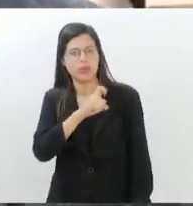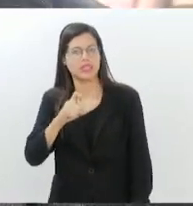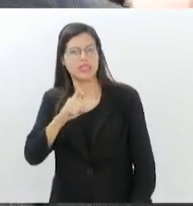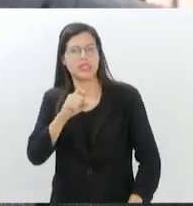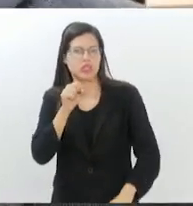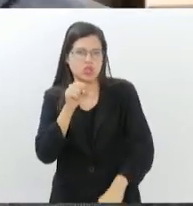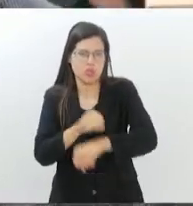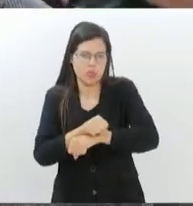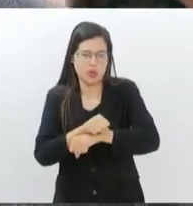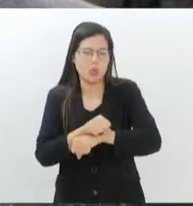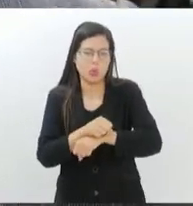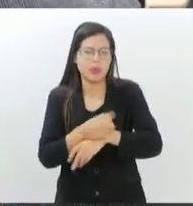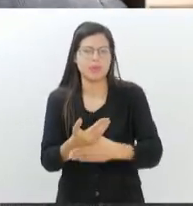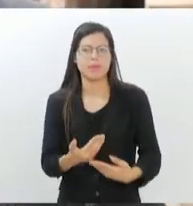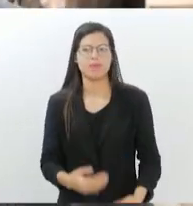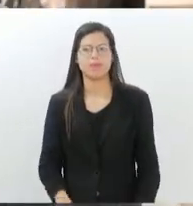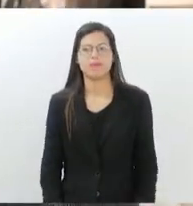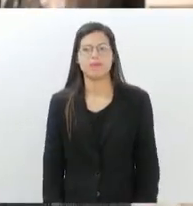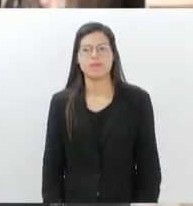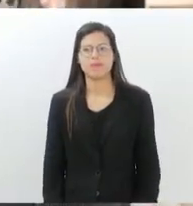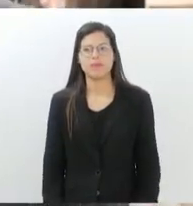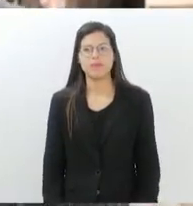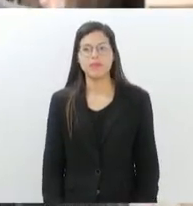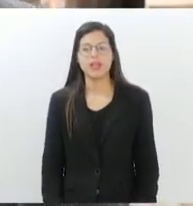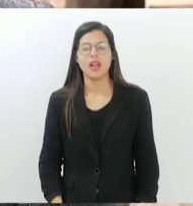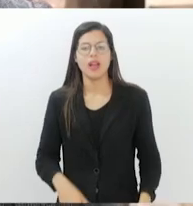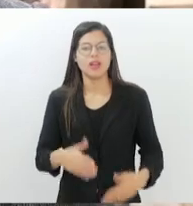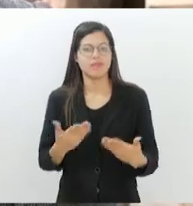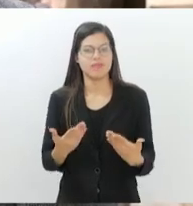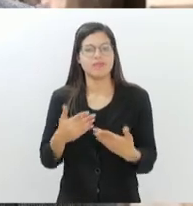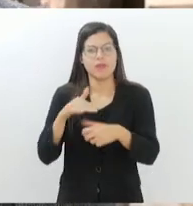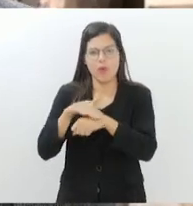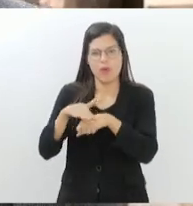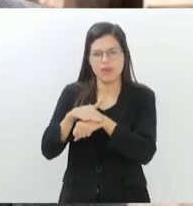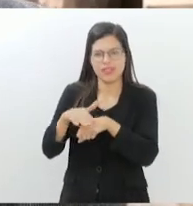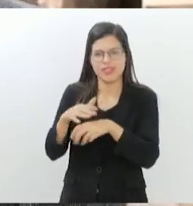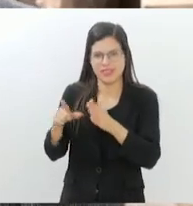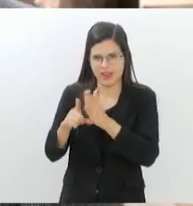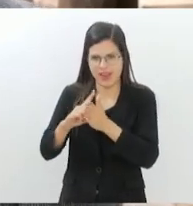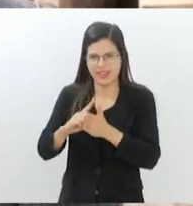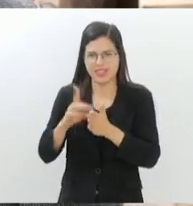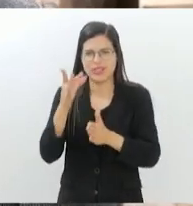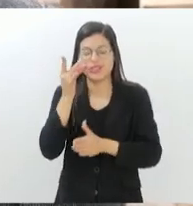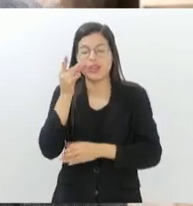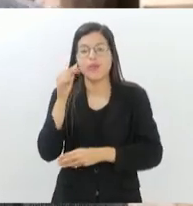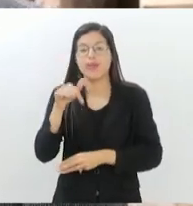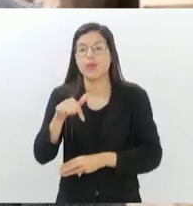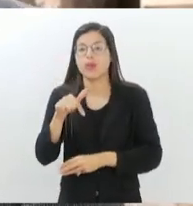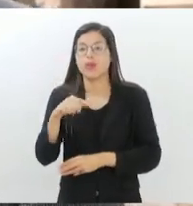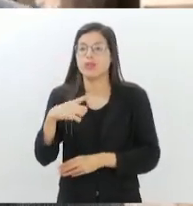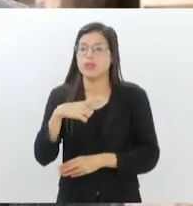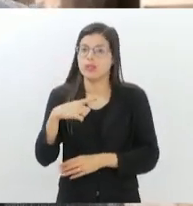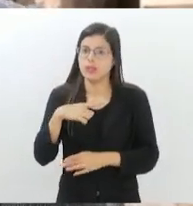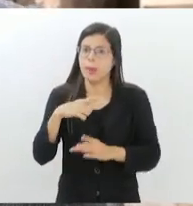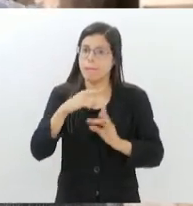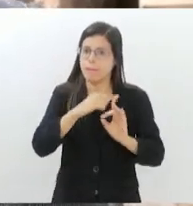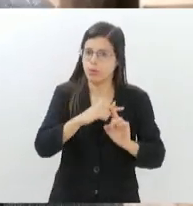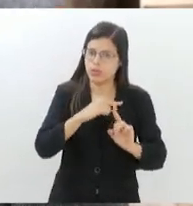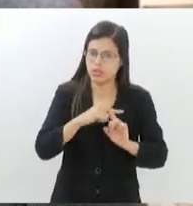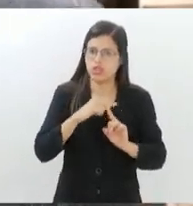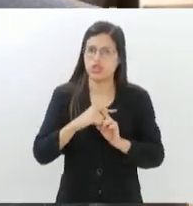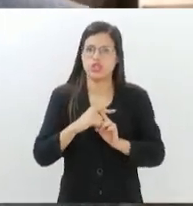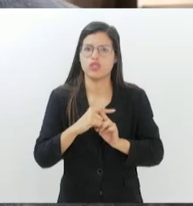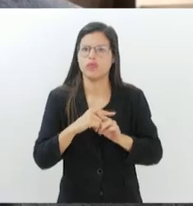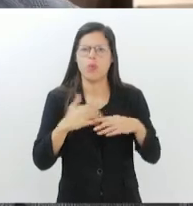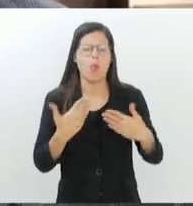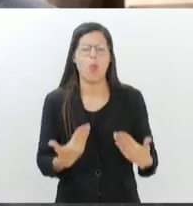vem sendo muito utilizada. A gente estava conversando aqui nos bastidores antes da nossa entrada ao vivo, que são muitas as vantagens. Quais são essas vantagens que